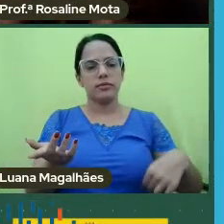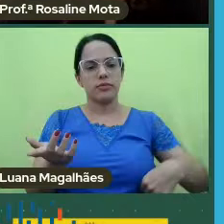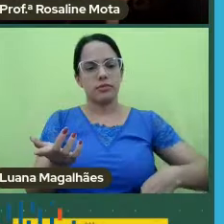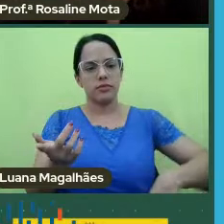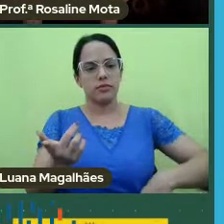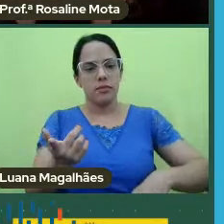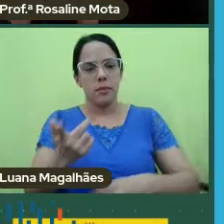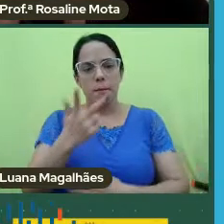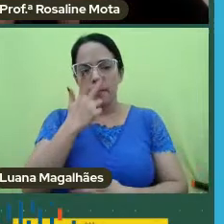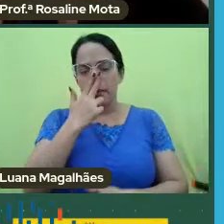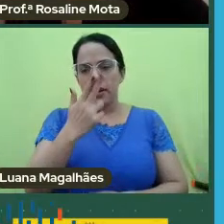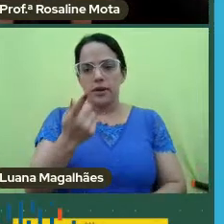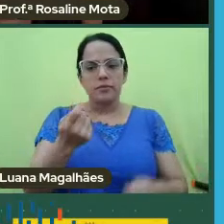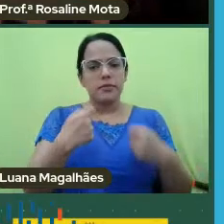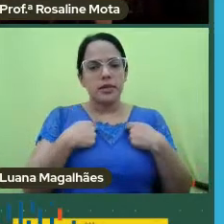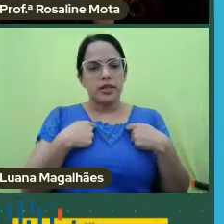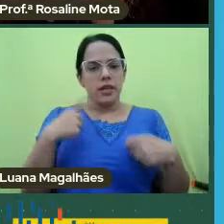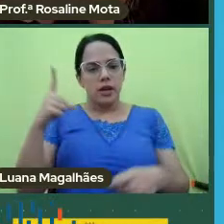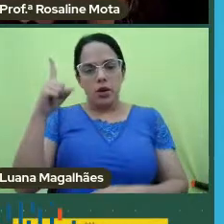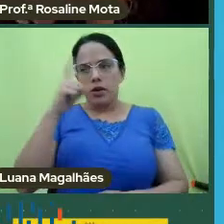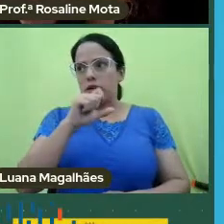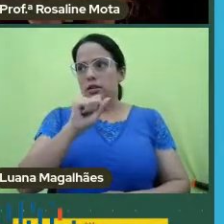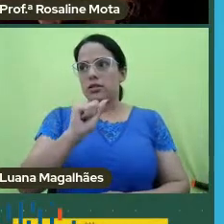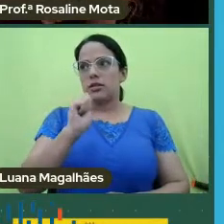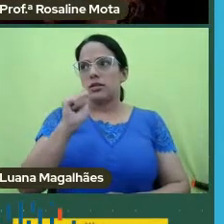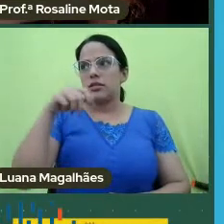complexo para o SAMI sozinho